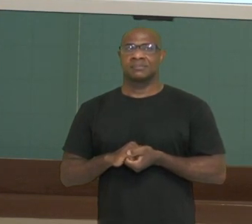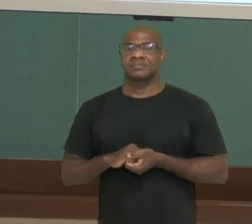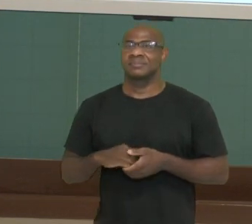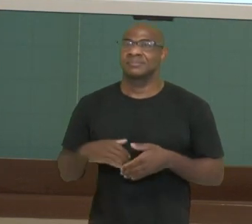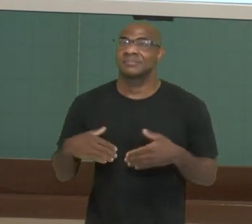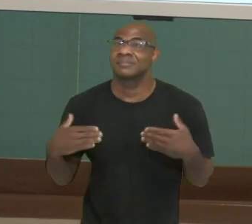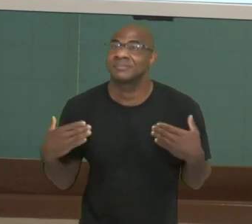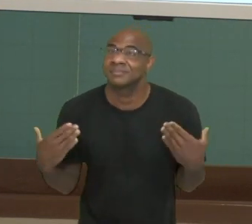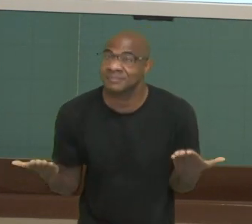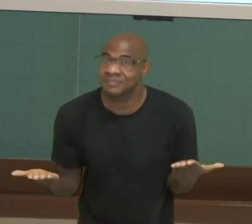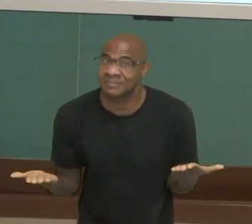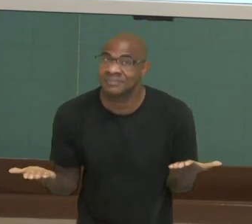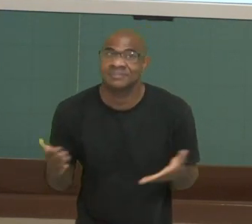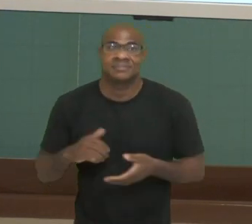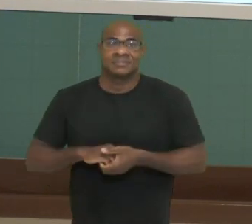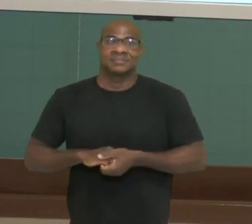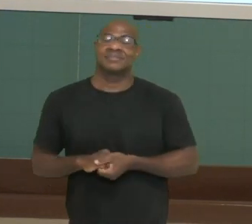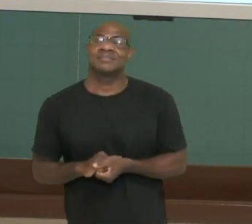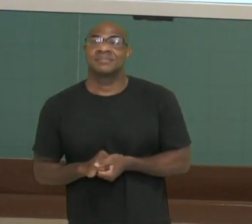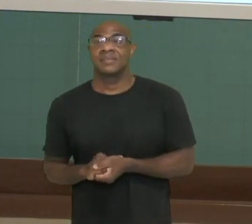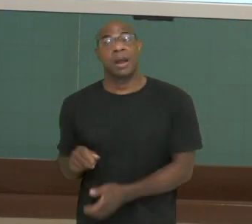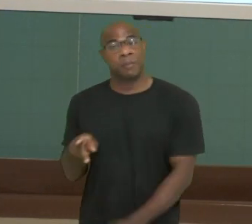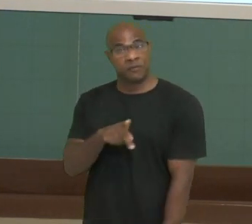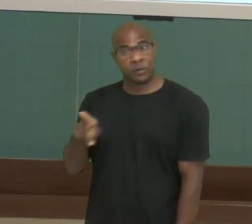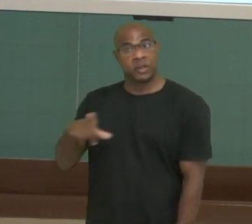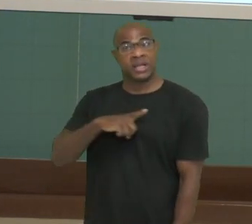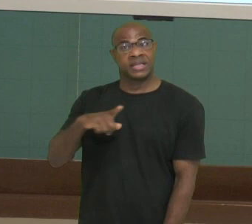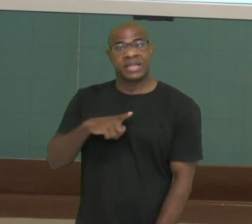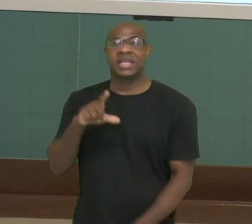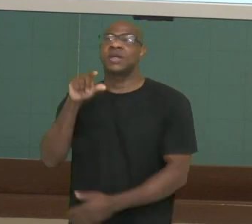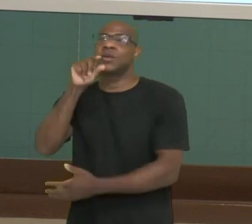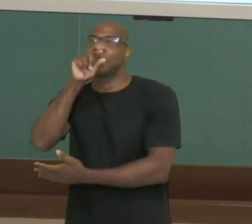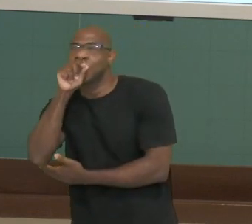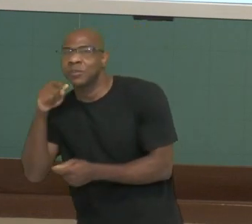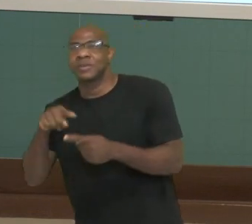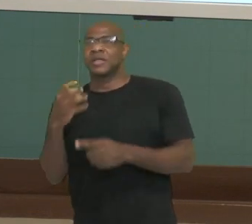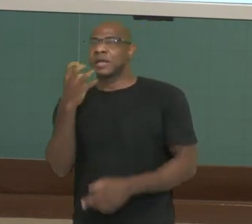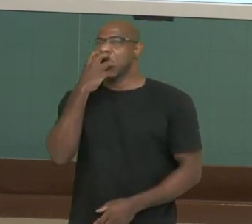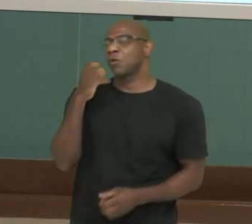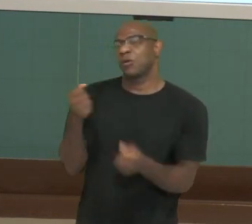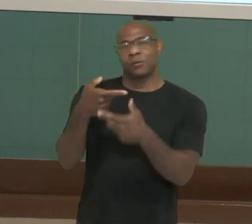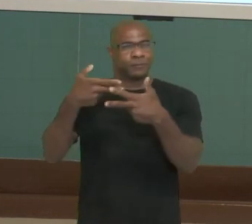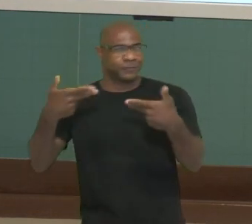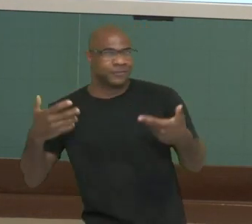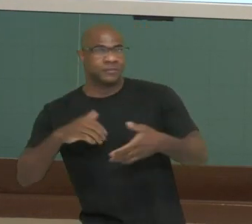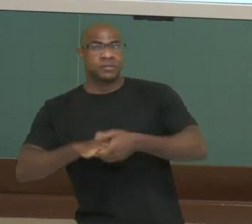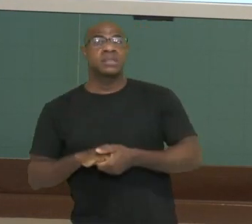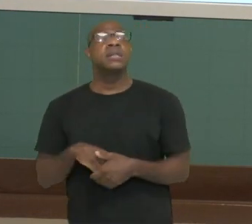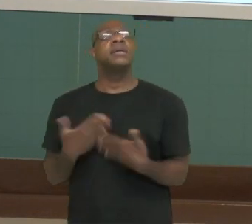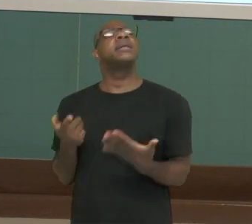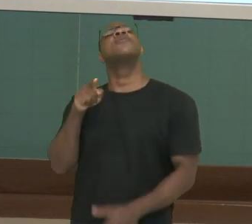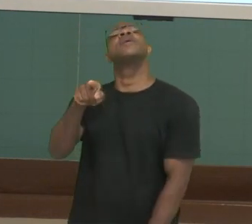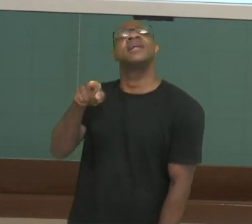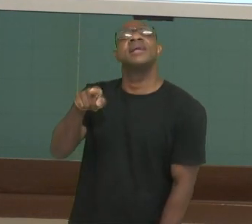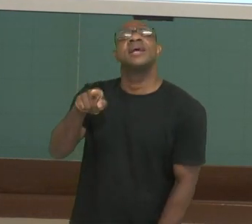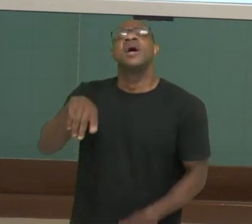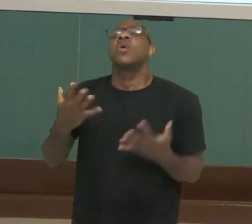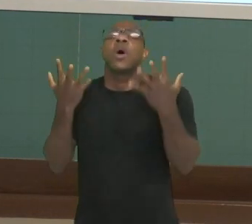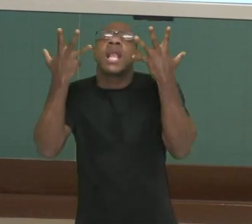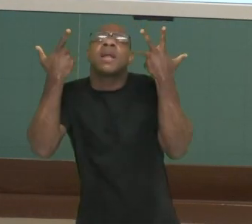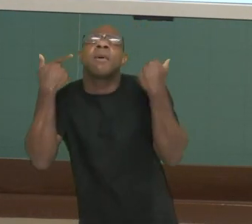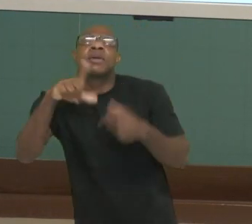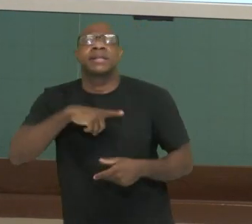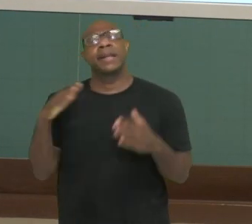Professora, tem em casa calopsitas, cachorro e um cágado. E você? Qual bichinho que você tem em